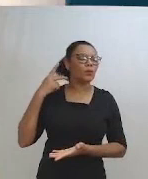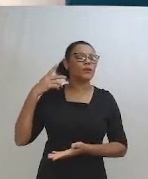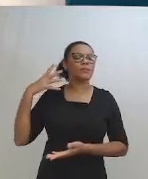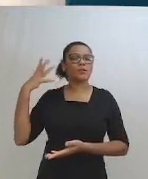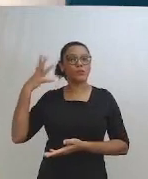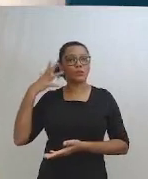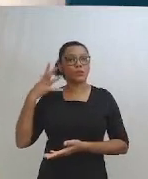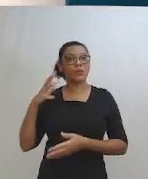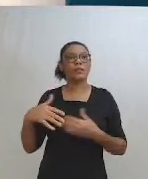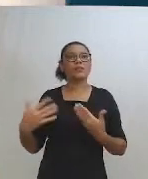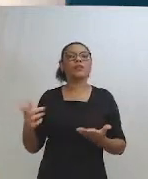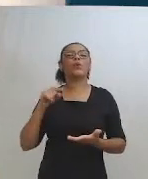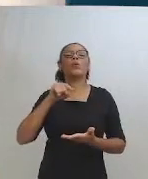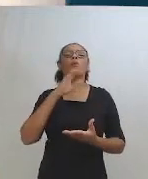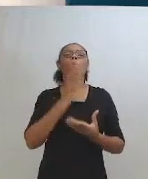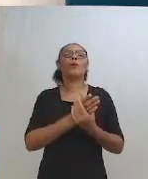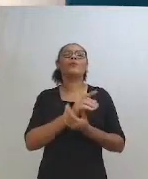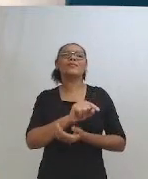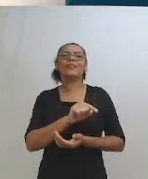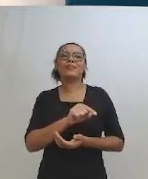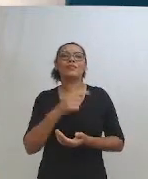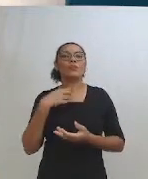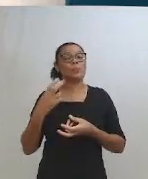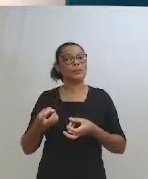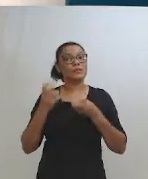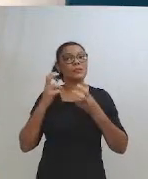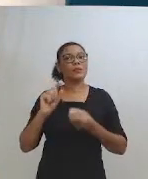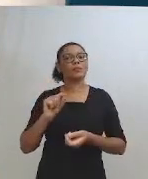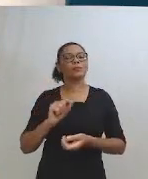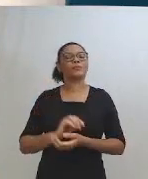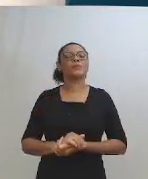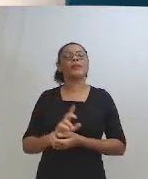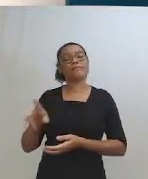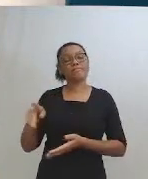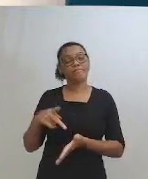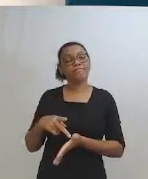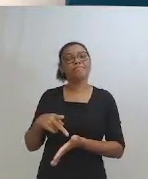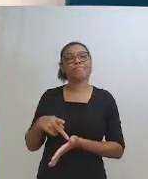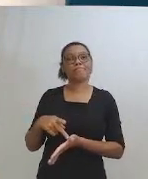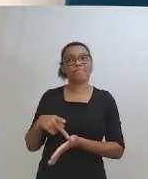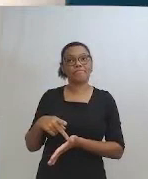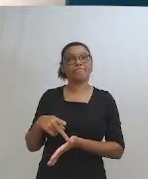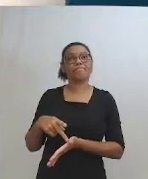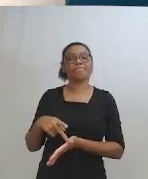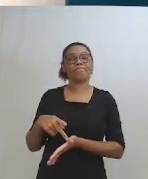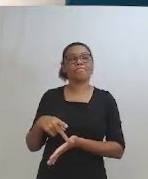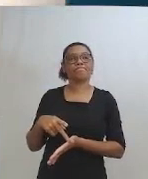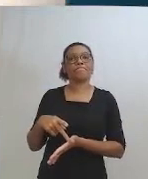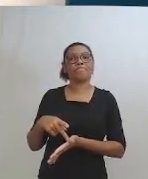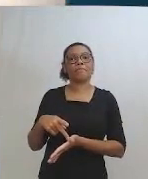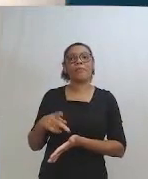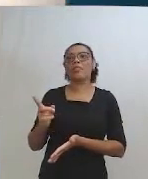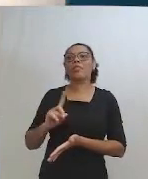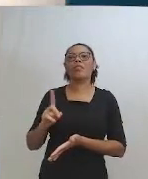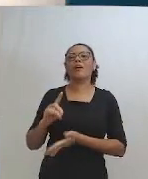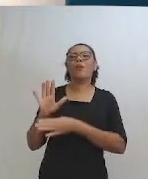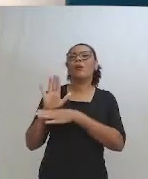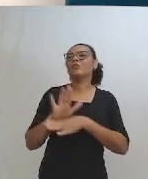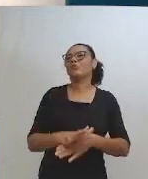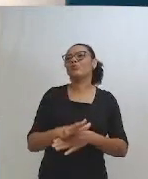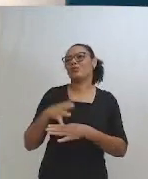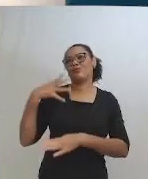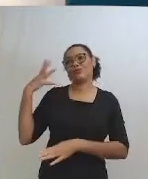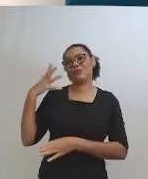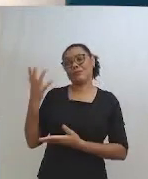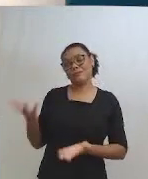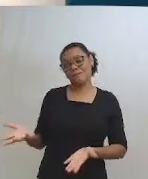caso, eu vejo que realmente não ajuda a sustentação oral, o